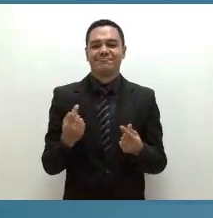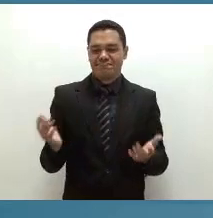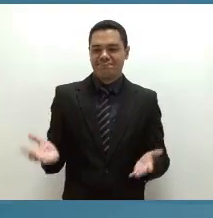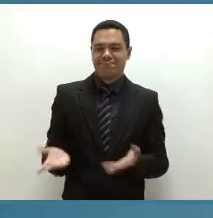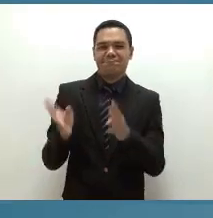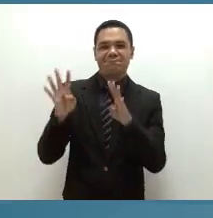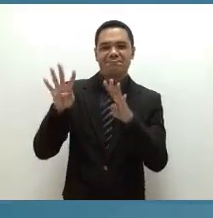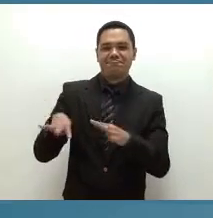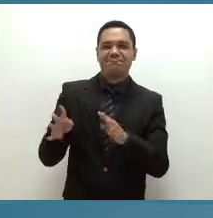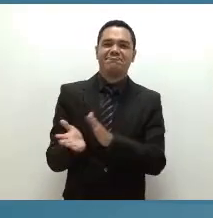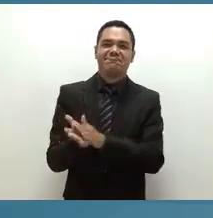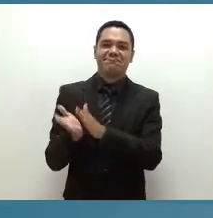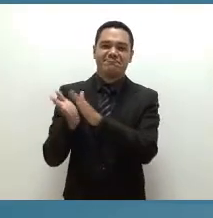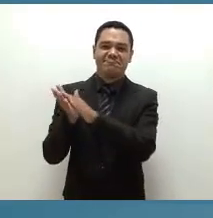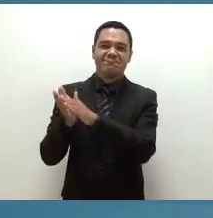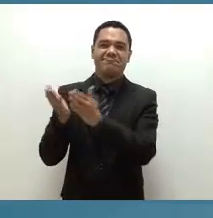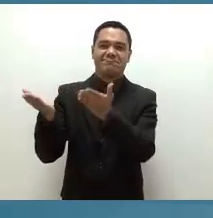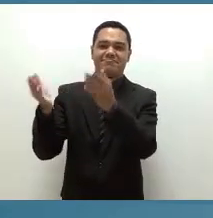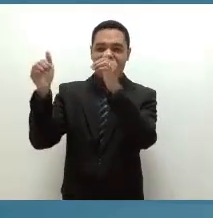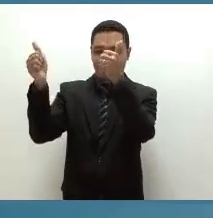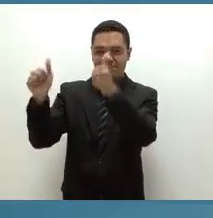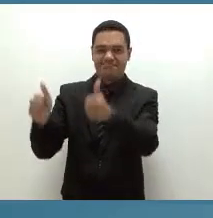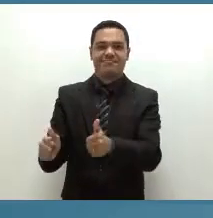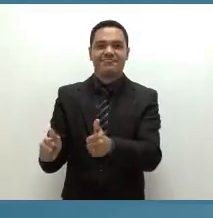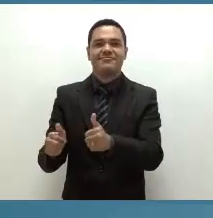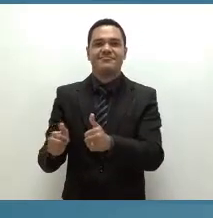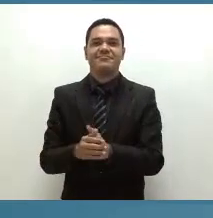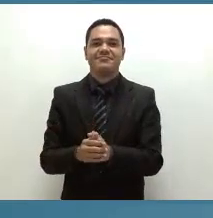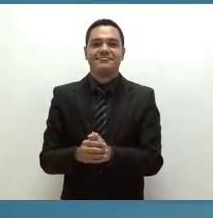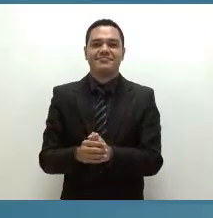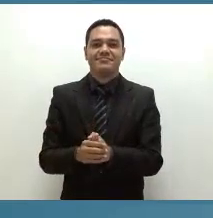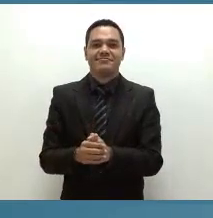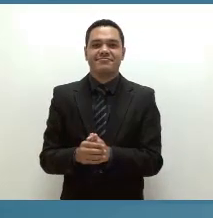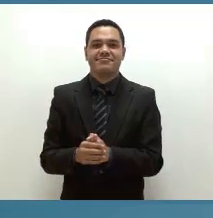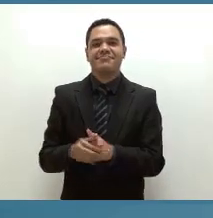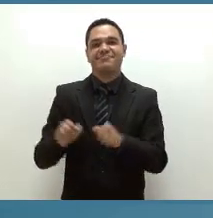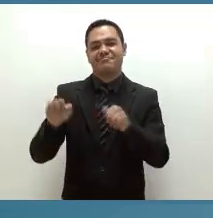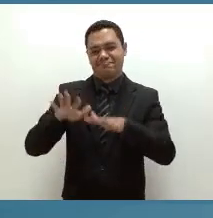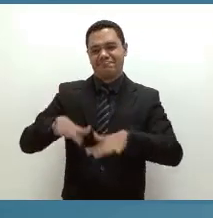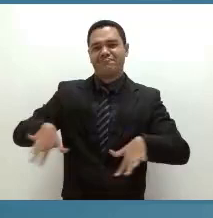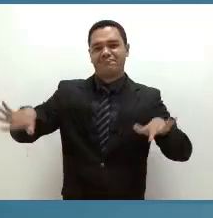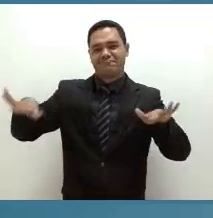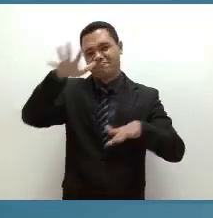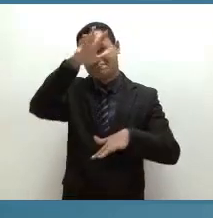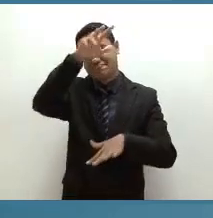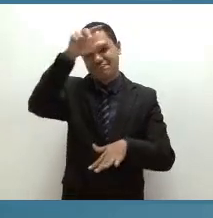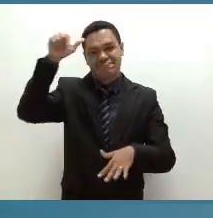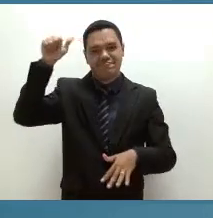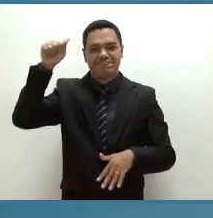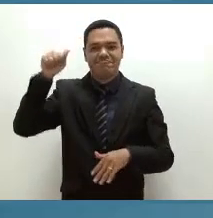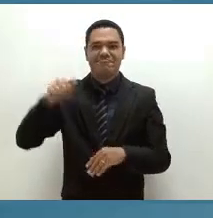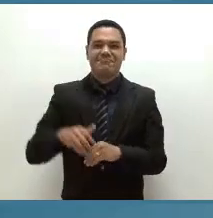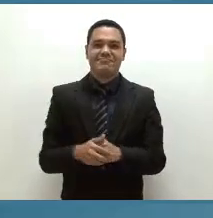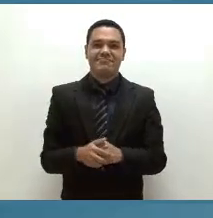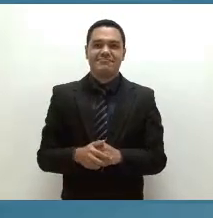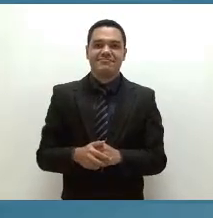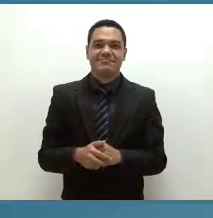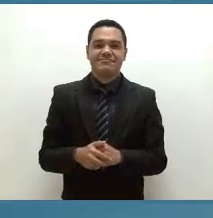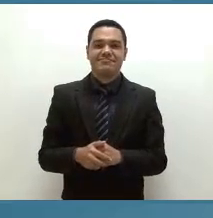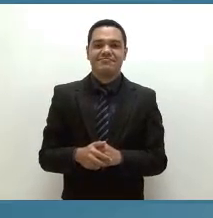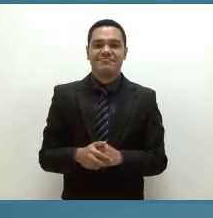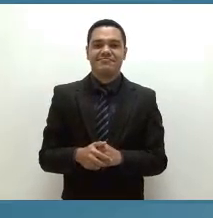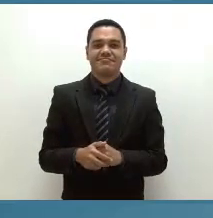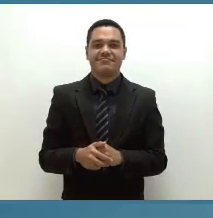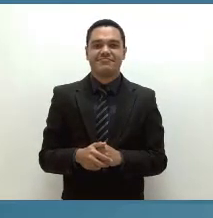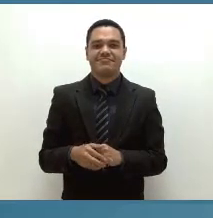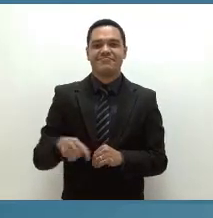homenageando a rainha dos paraenses, a rainha da Amazônia. Como fizemos durante as maravilhosas e